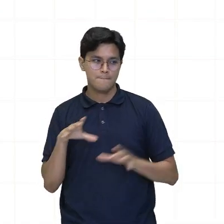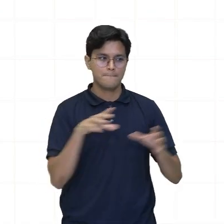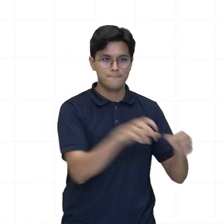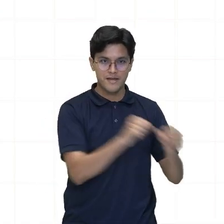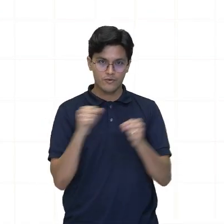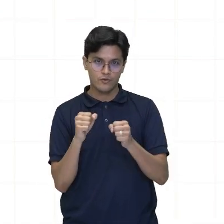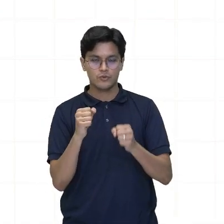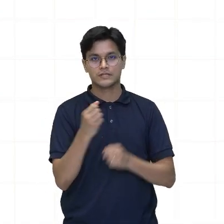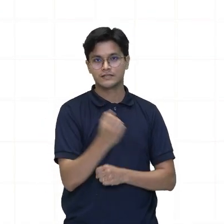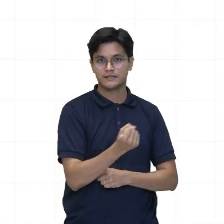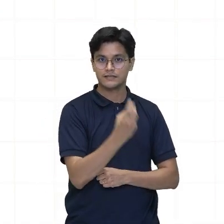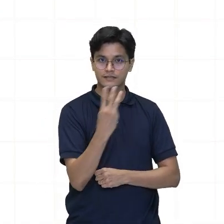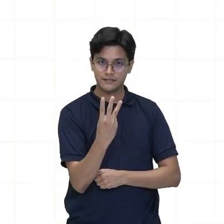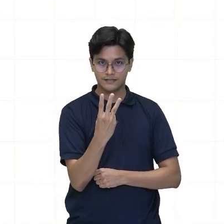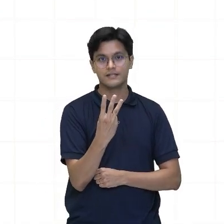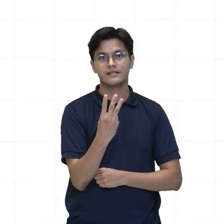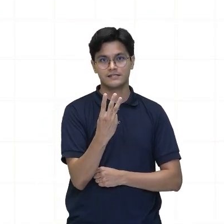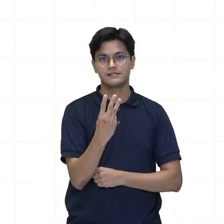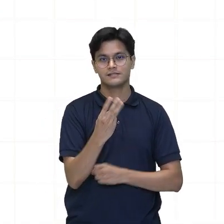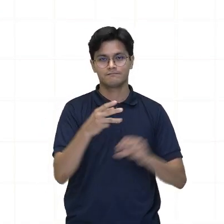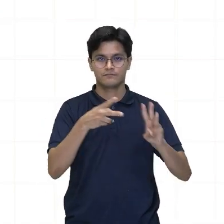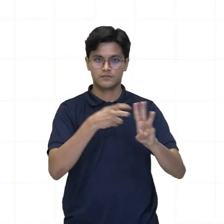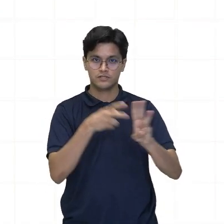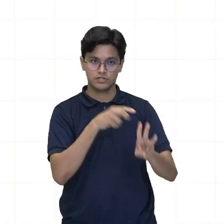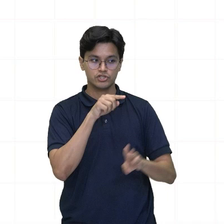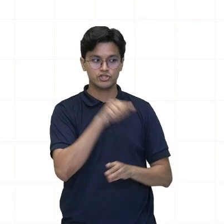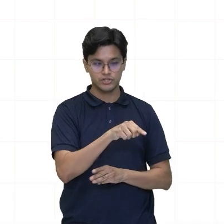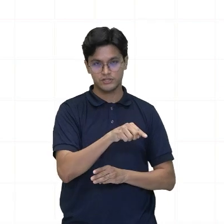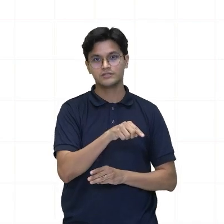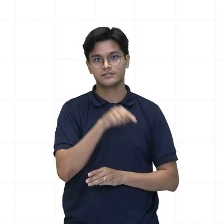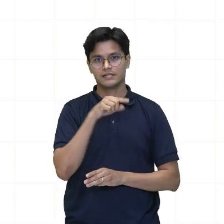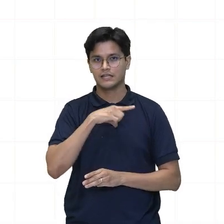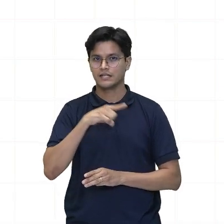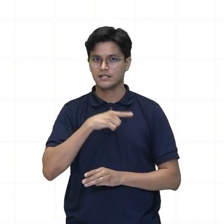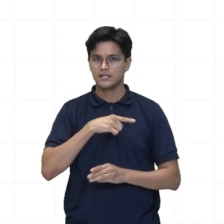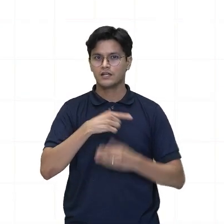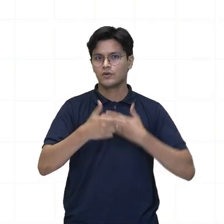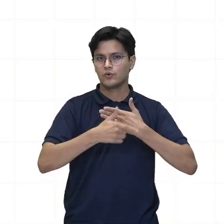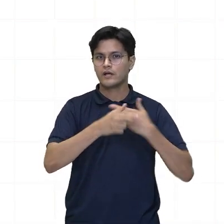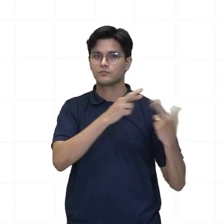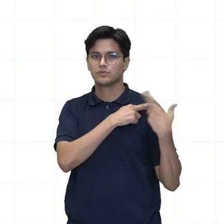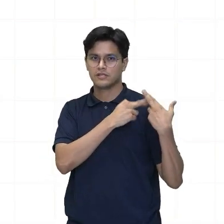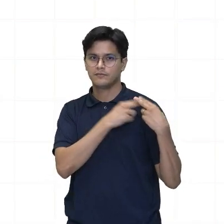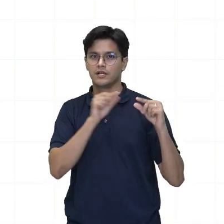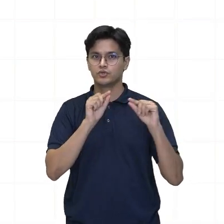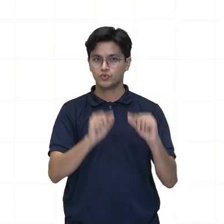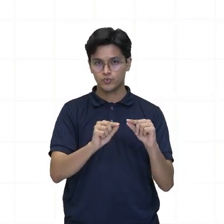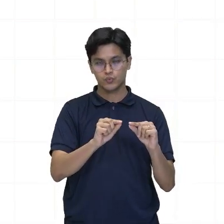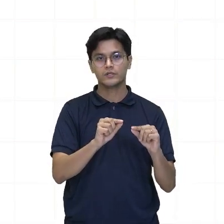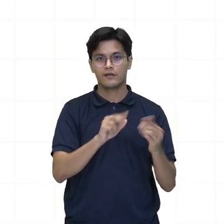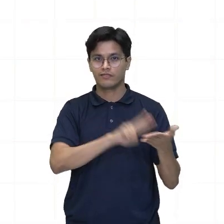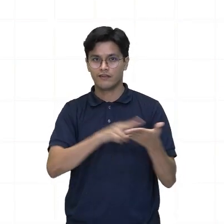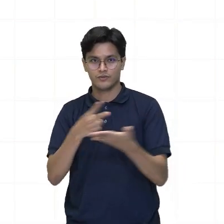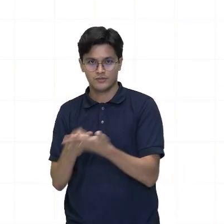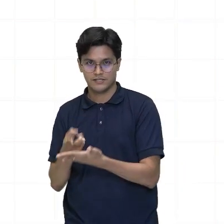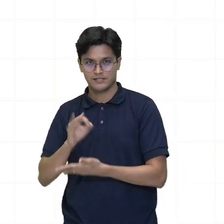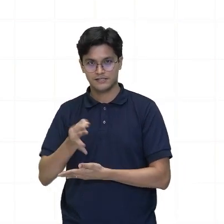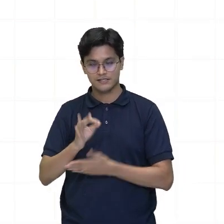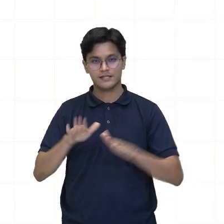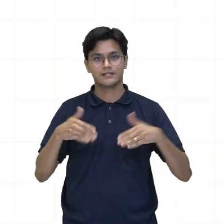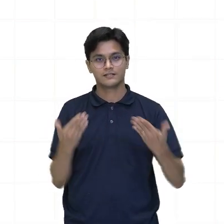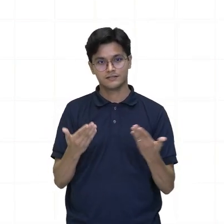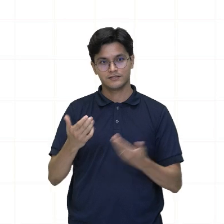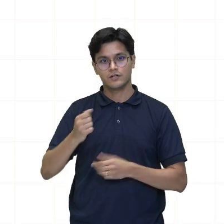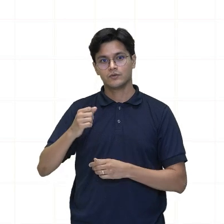se tornaram seus intérpretes. Em 1531, houve uma segunda expedição de Pizarro em direção